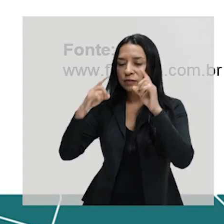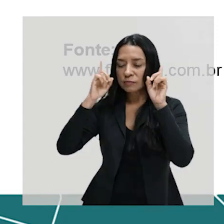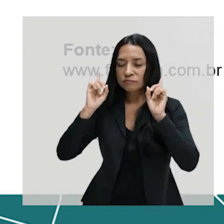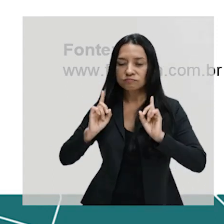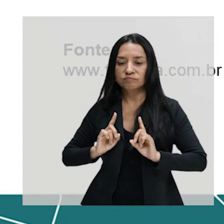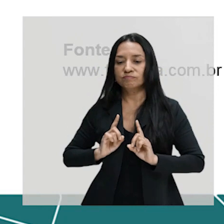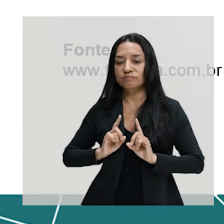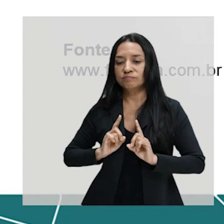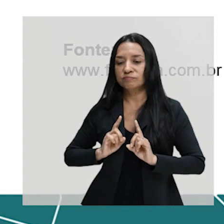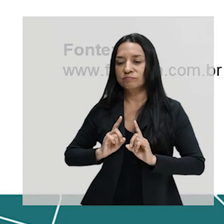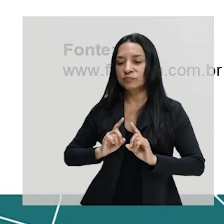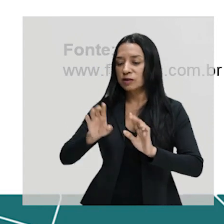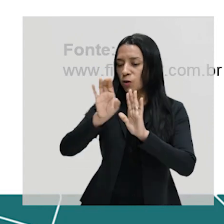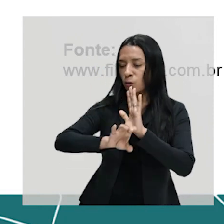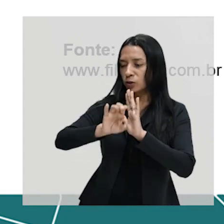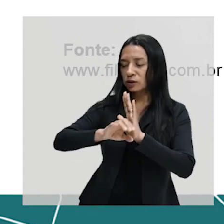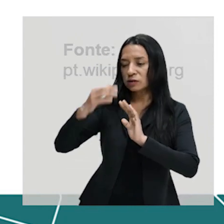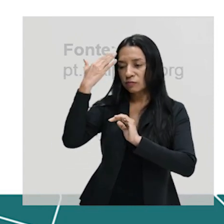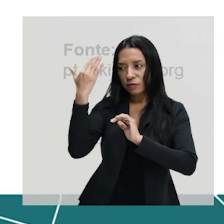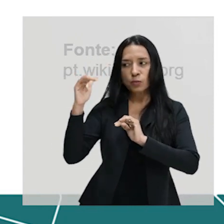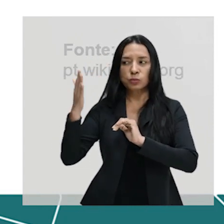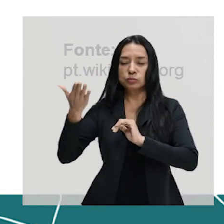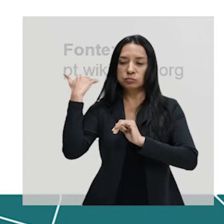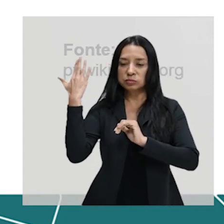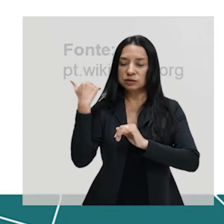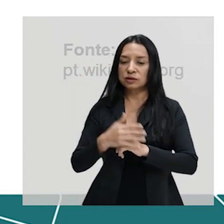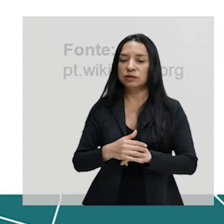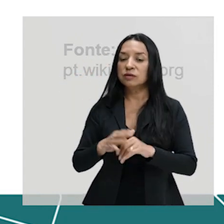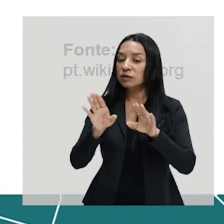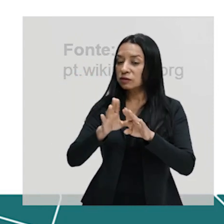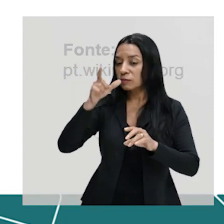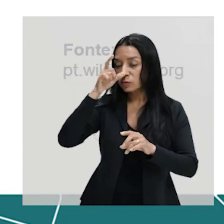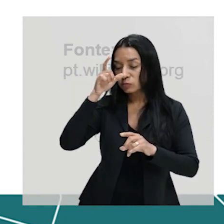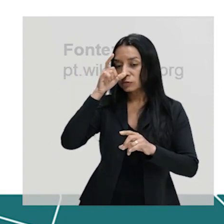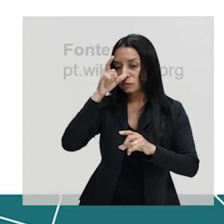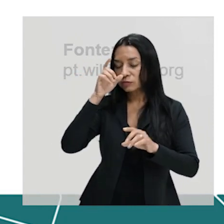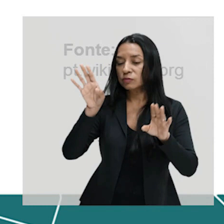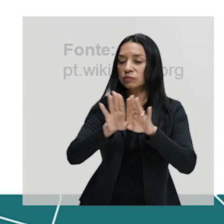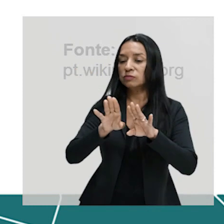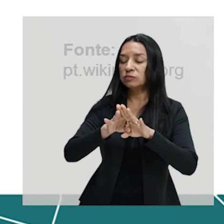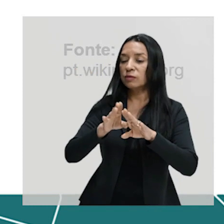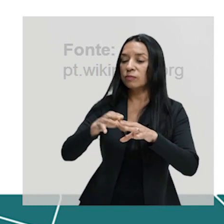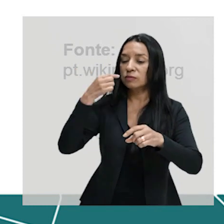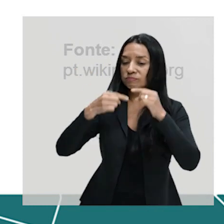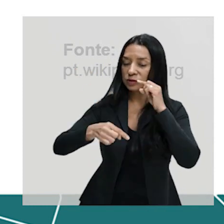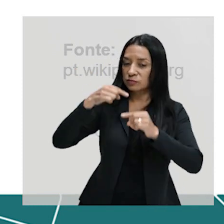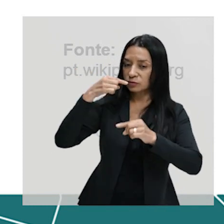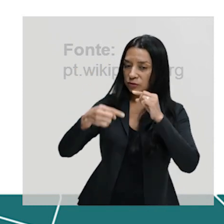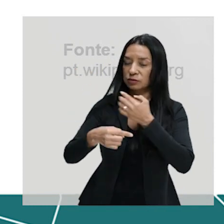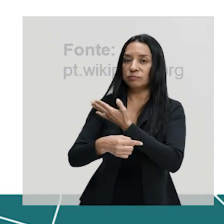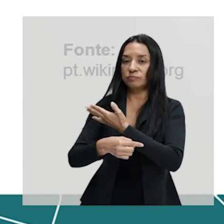conceituado na época dele tá inclusive também o Isaac Newton também defendia a